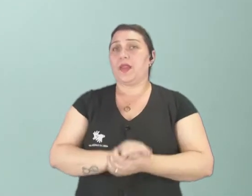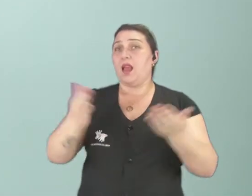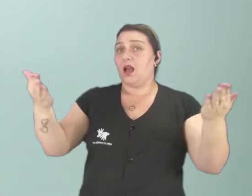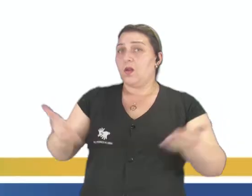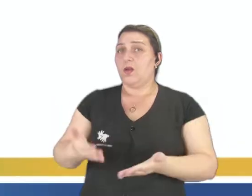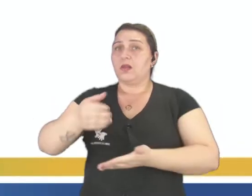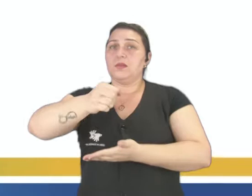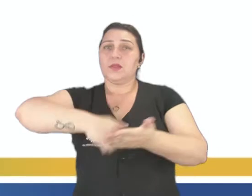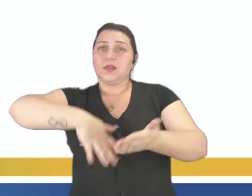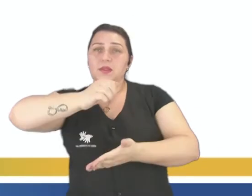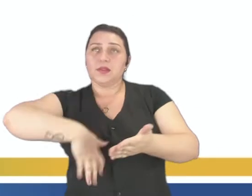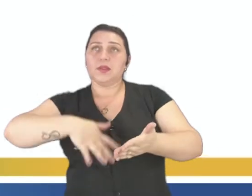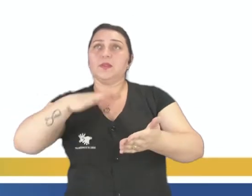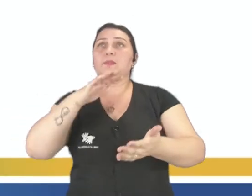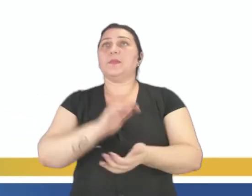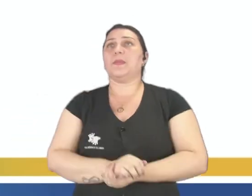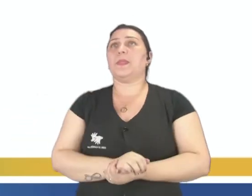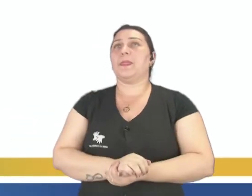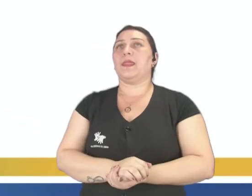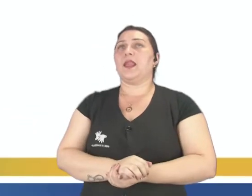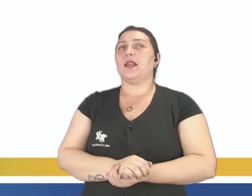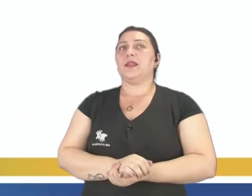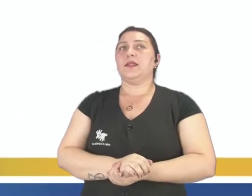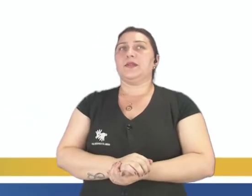nosso exercitando.